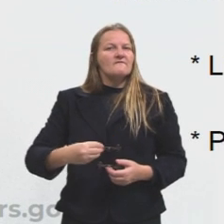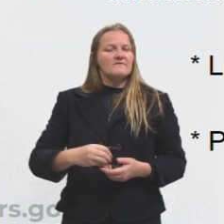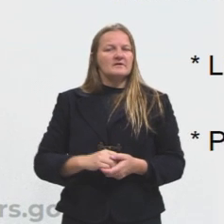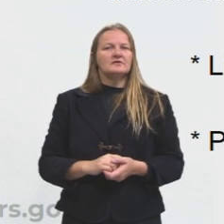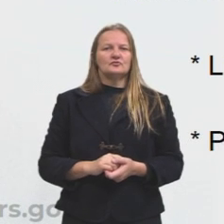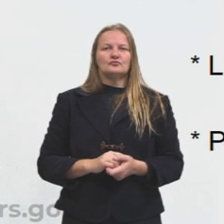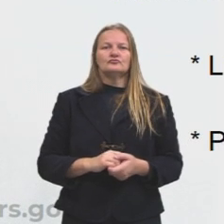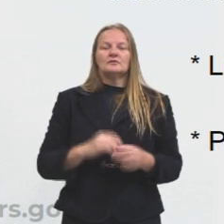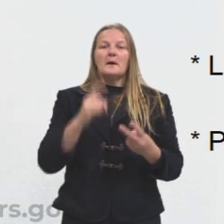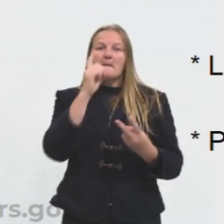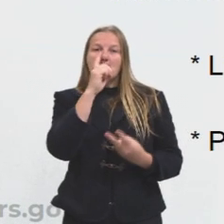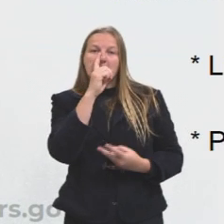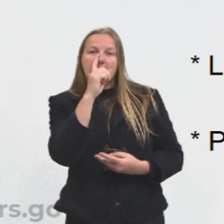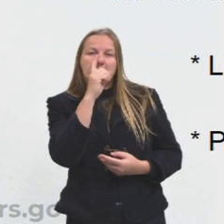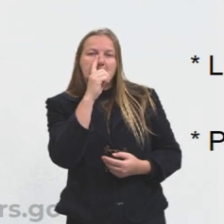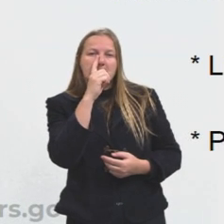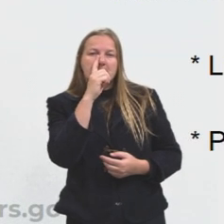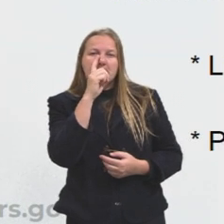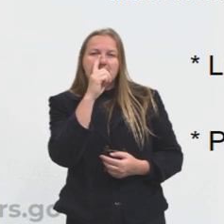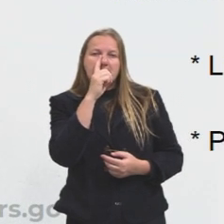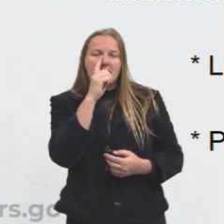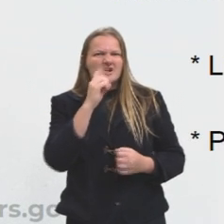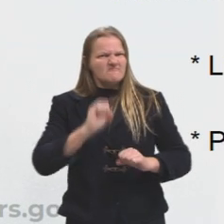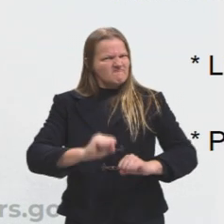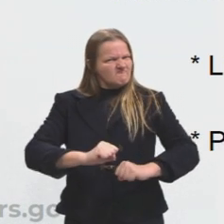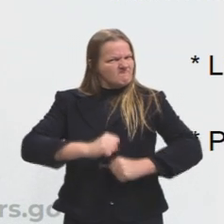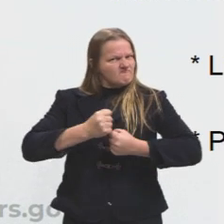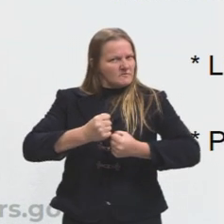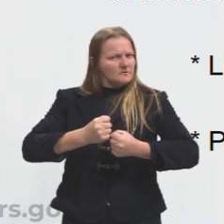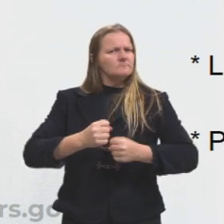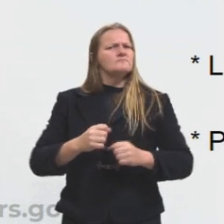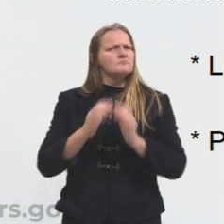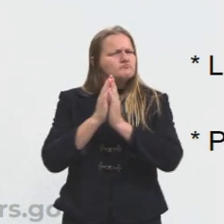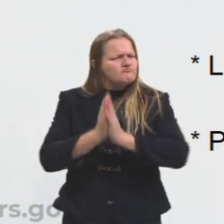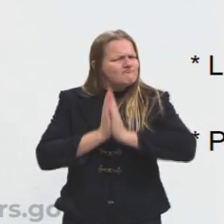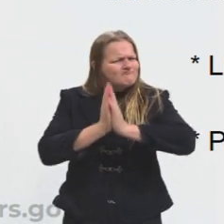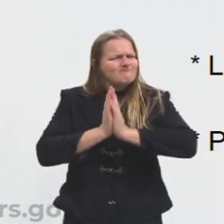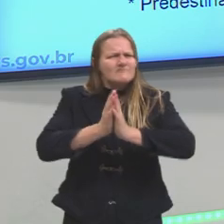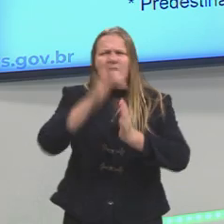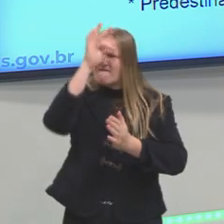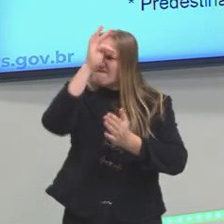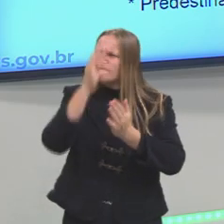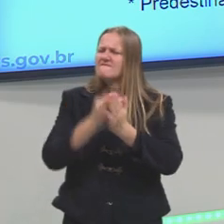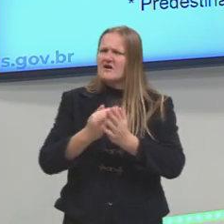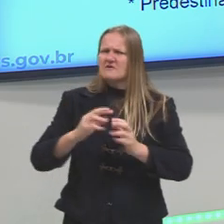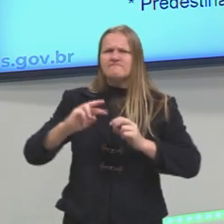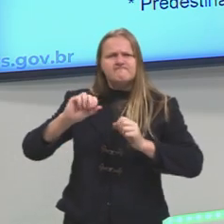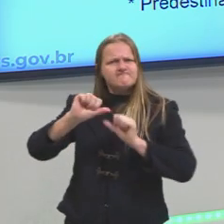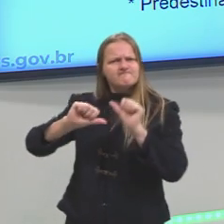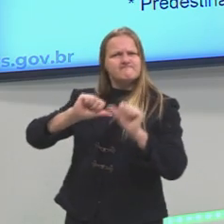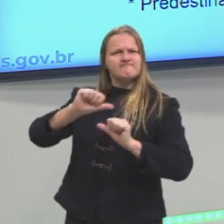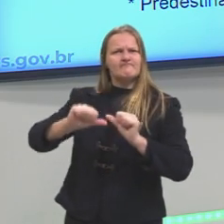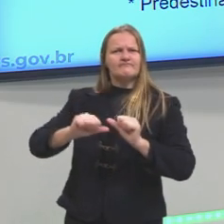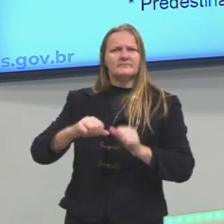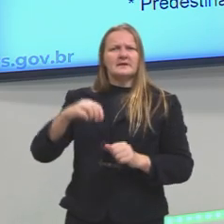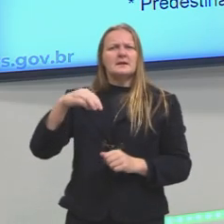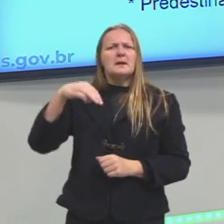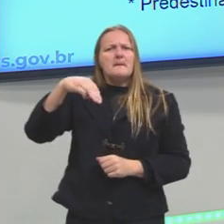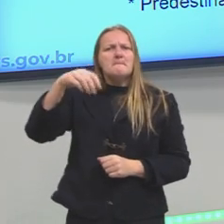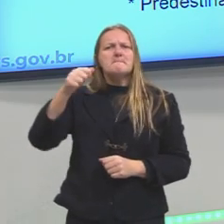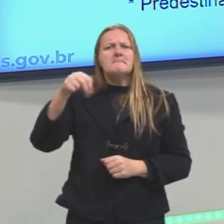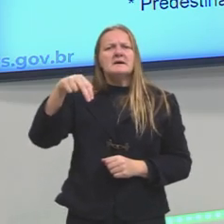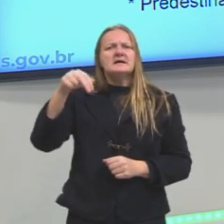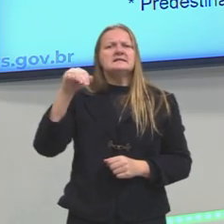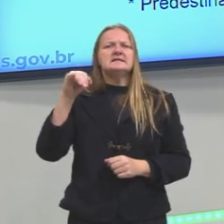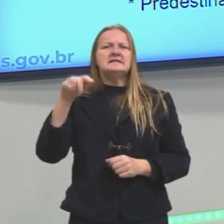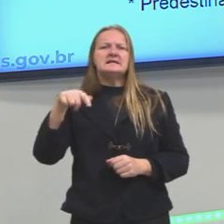a sua mãe era muito fervorosa rezava muito para a conversão do seu filho ele era maniqueísta que